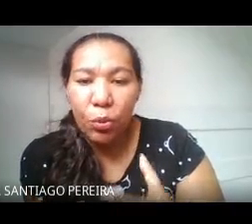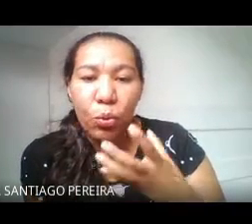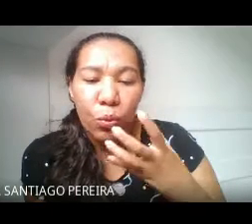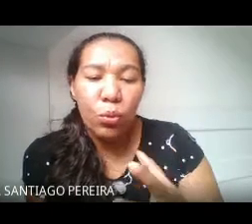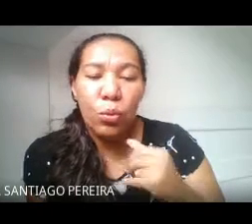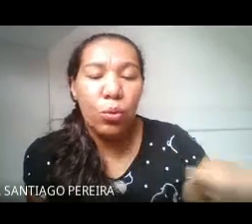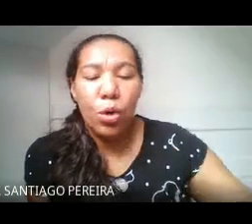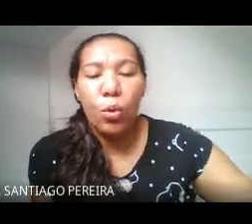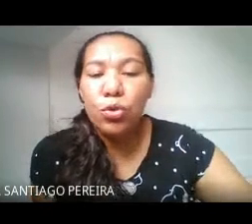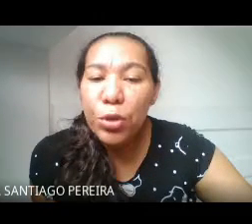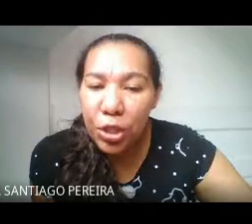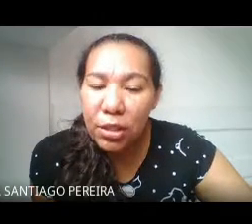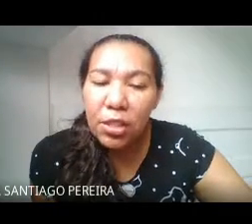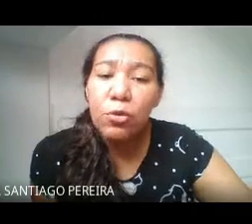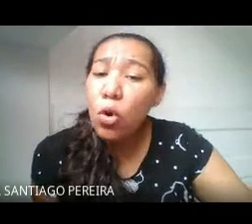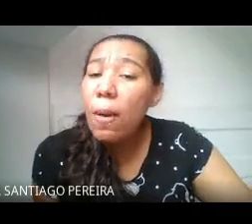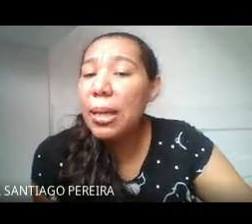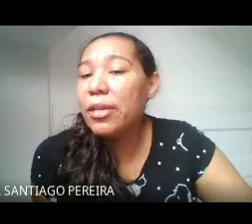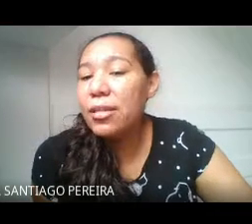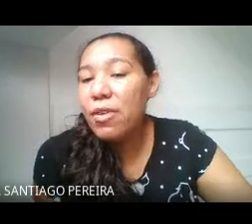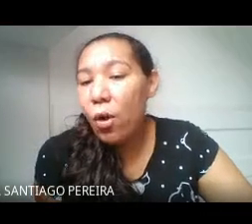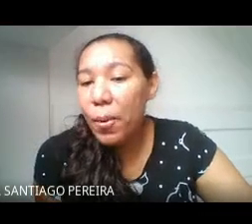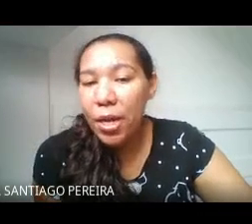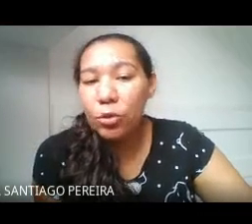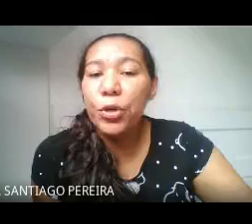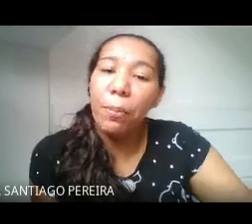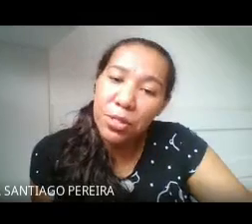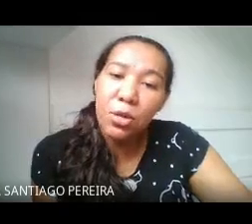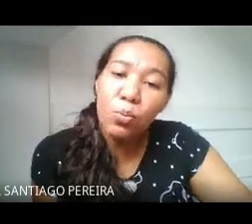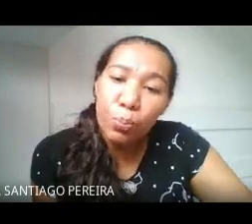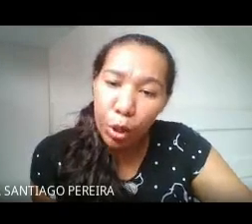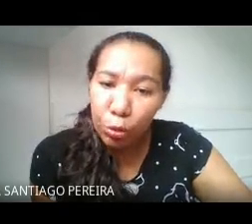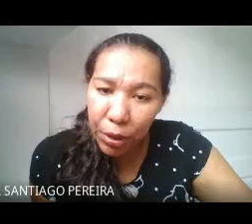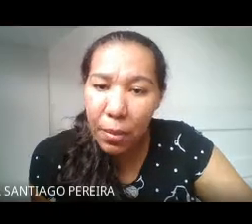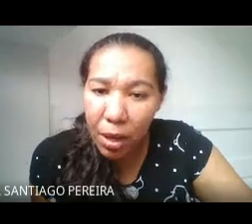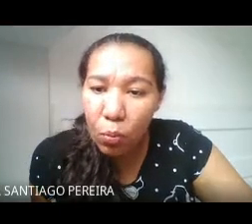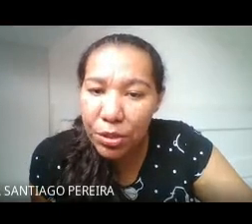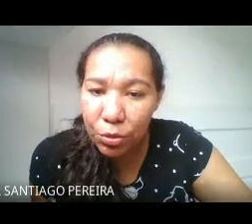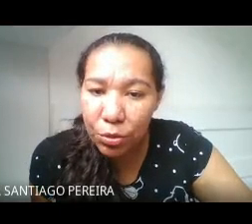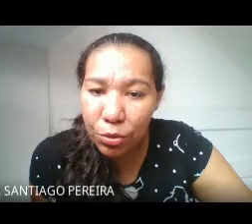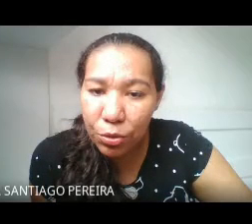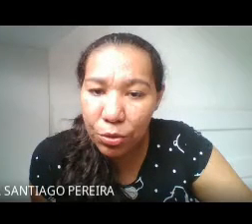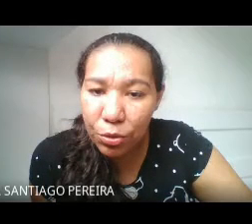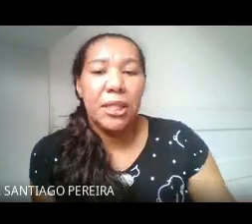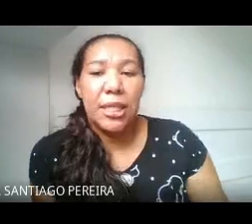caracterizar o substantivo ou a palavra que ele estiver acompanhando, porque pode ser um pronome também em alguma